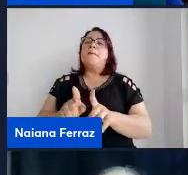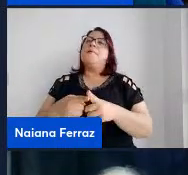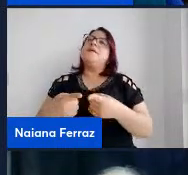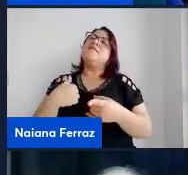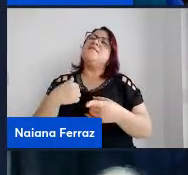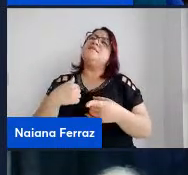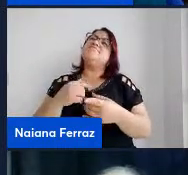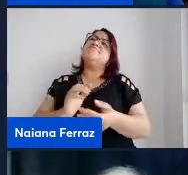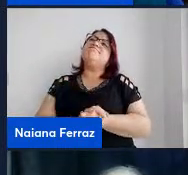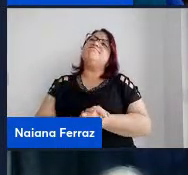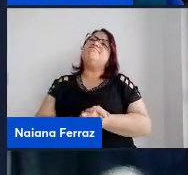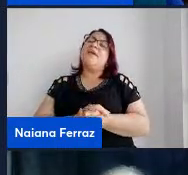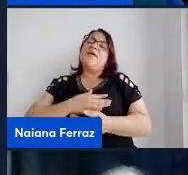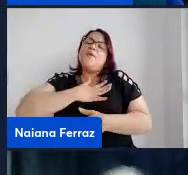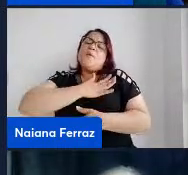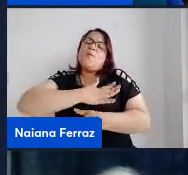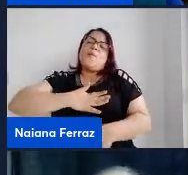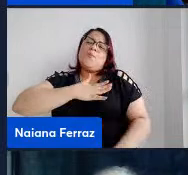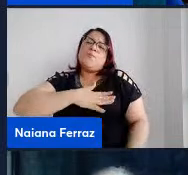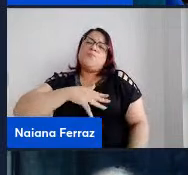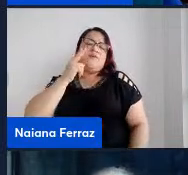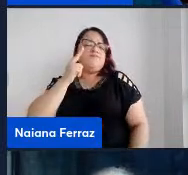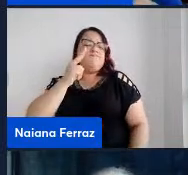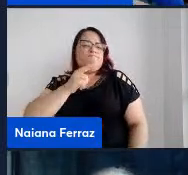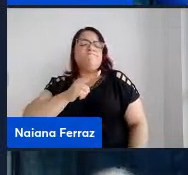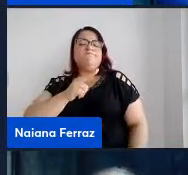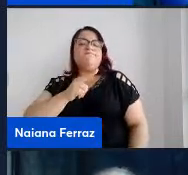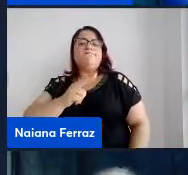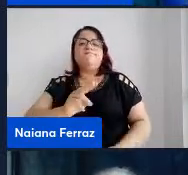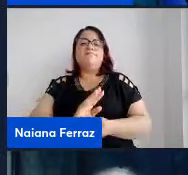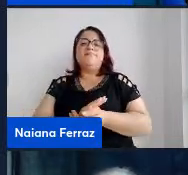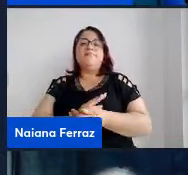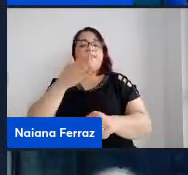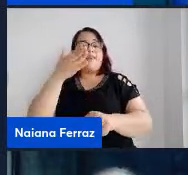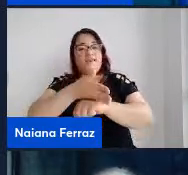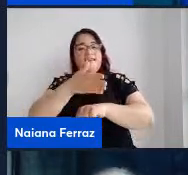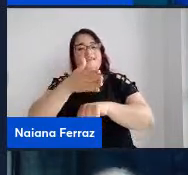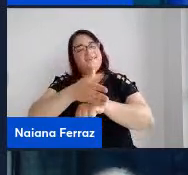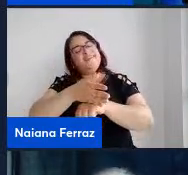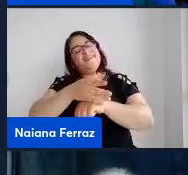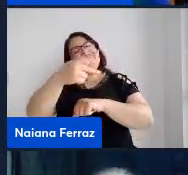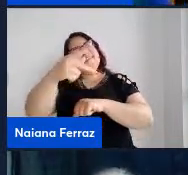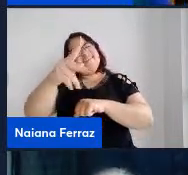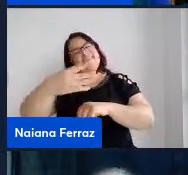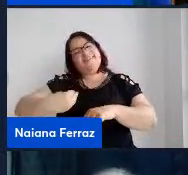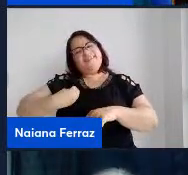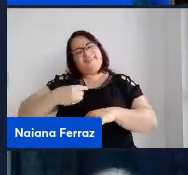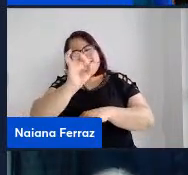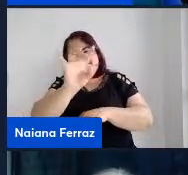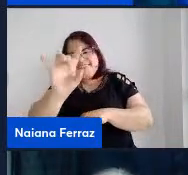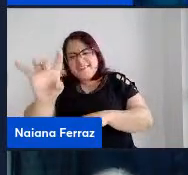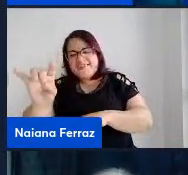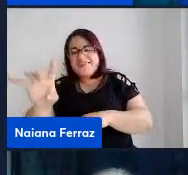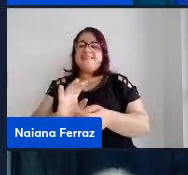gostei muito de ver, né? Entrar para dentro da vida de vocês todos e vi coisas tão